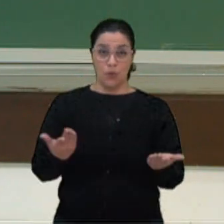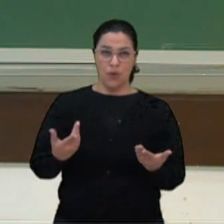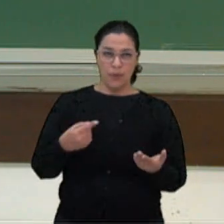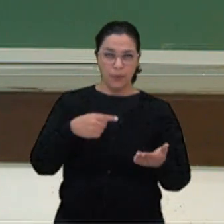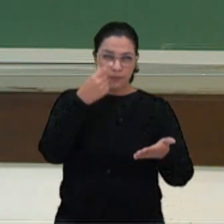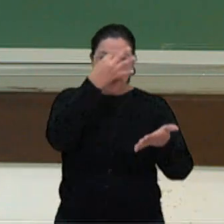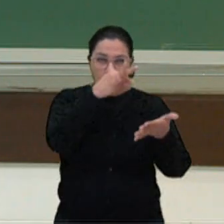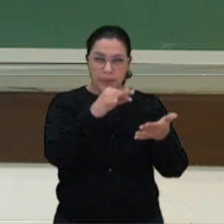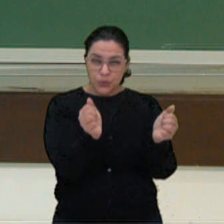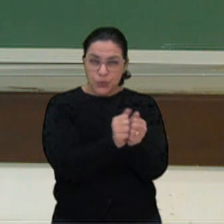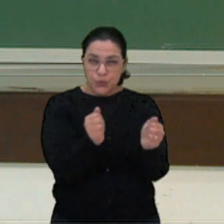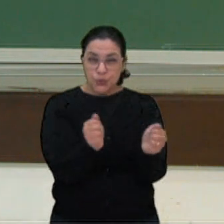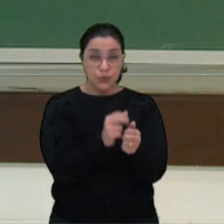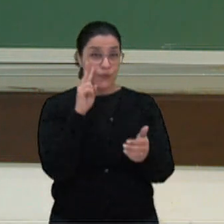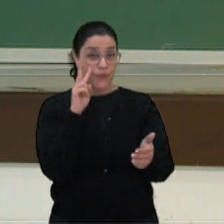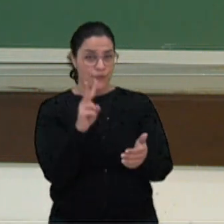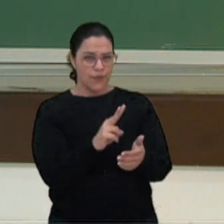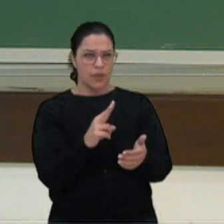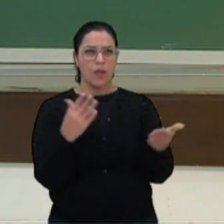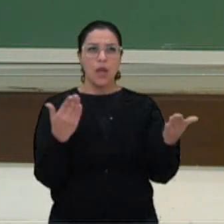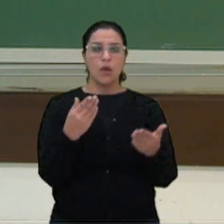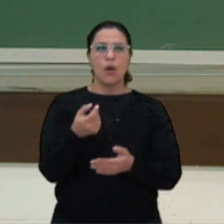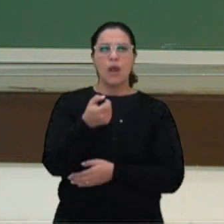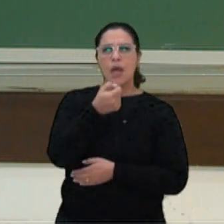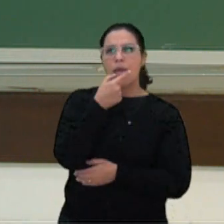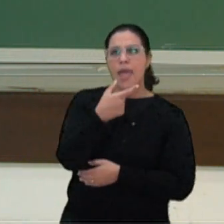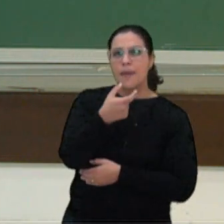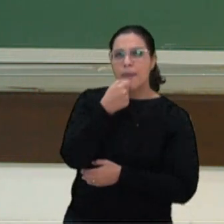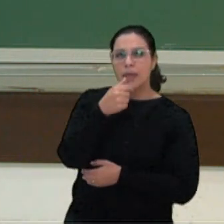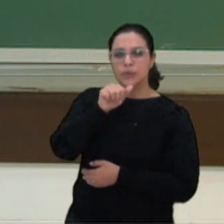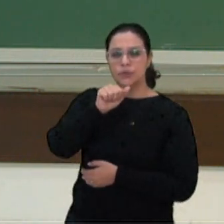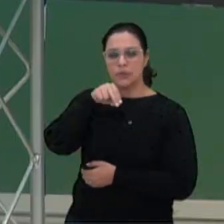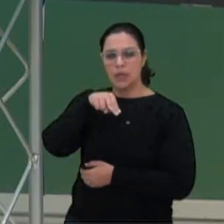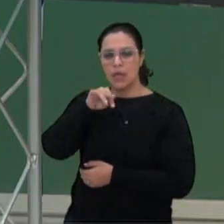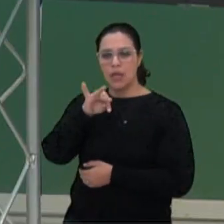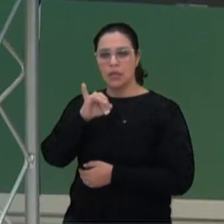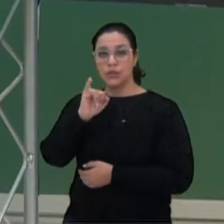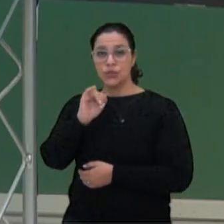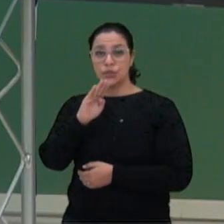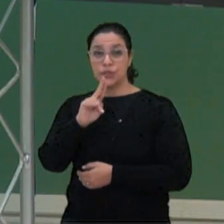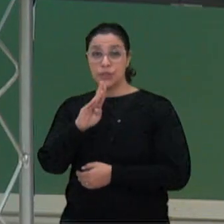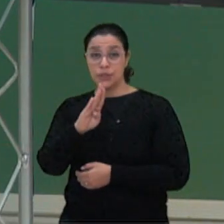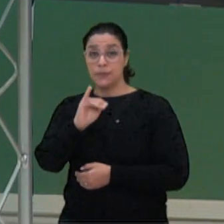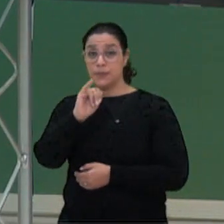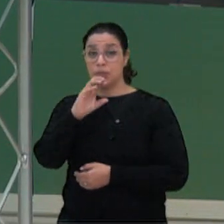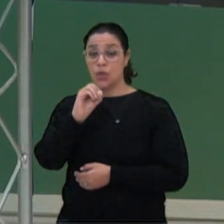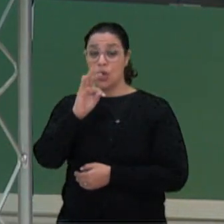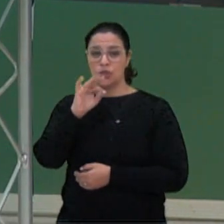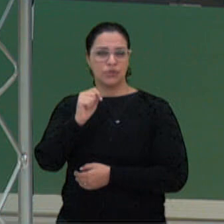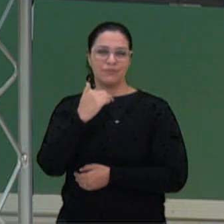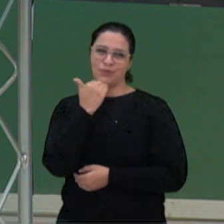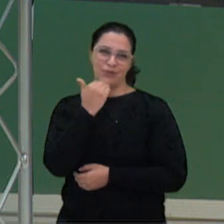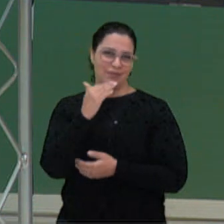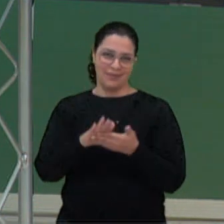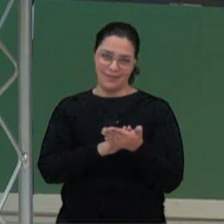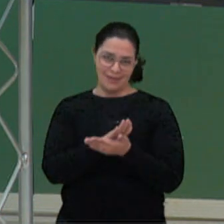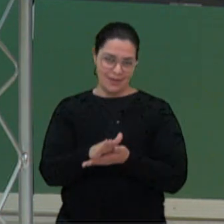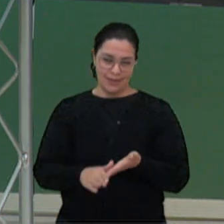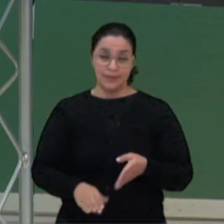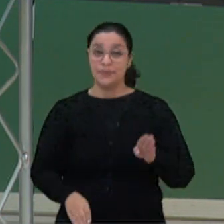ver junto aqui, gente? Olha só. Uso de antibiótico. Antibiótico para doenças virais não adianta, então não pode